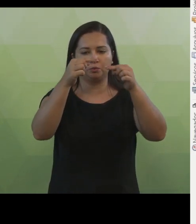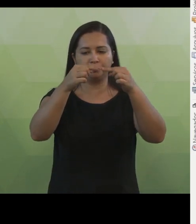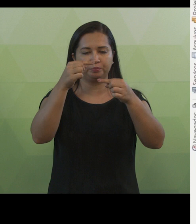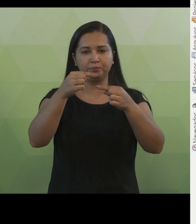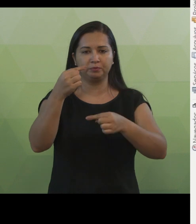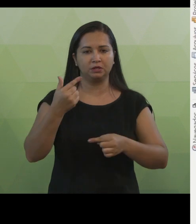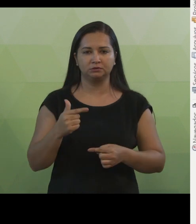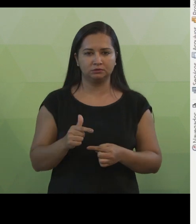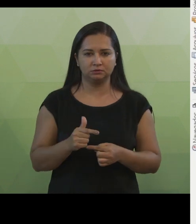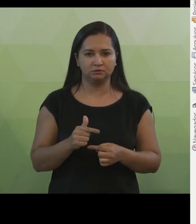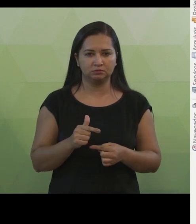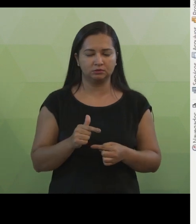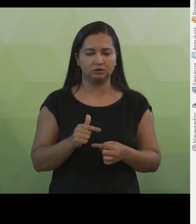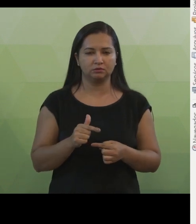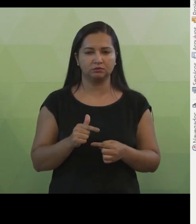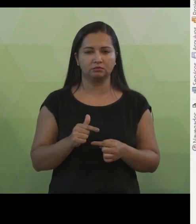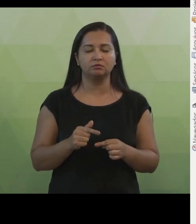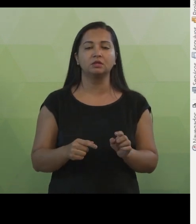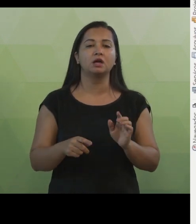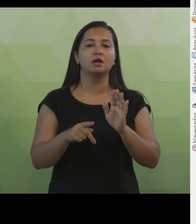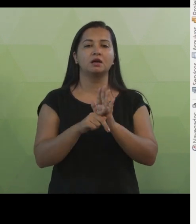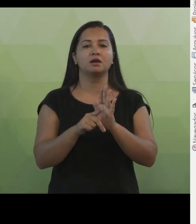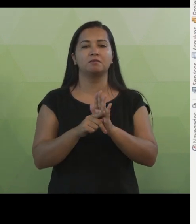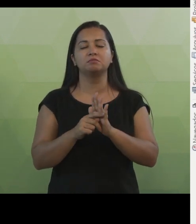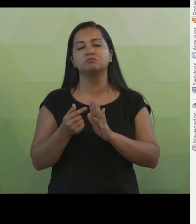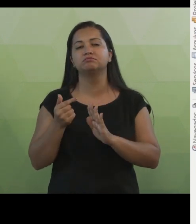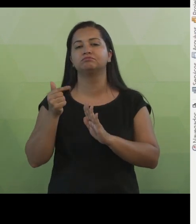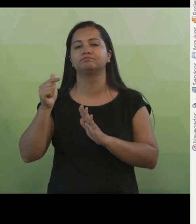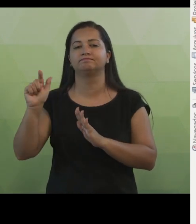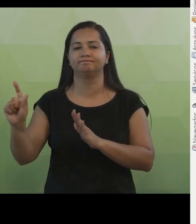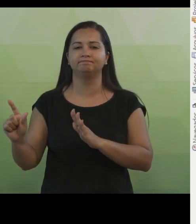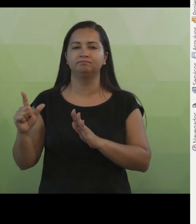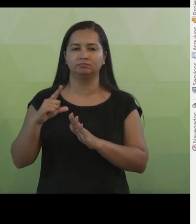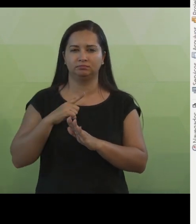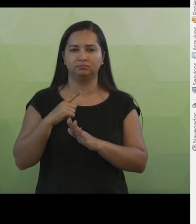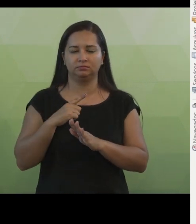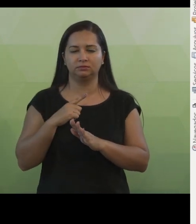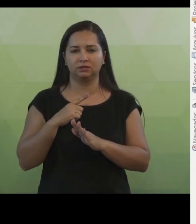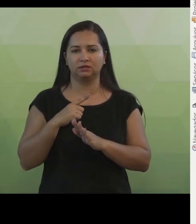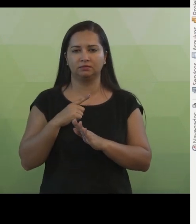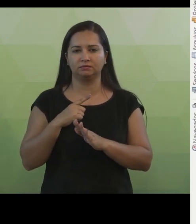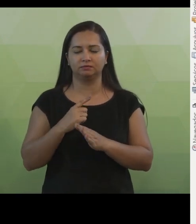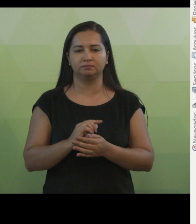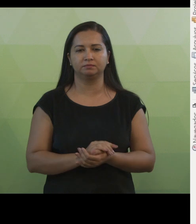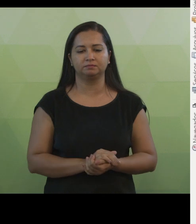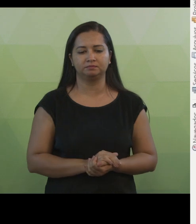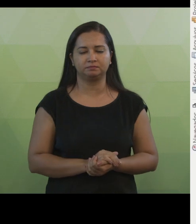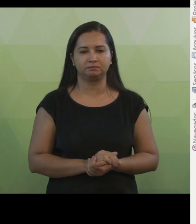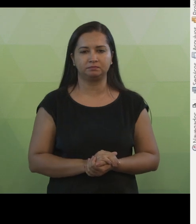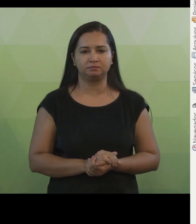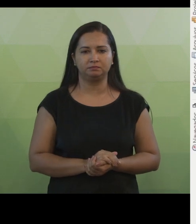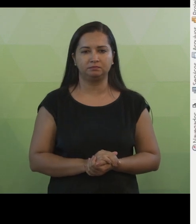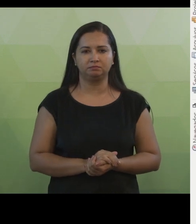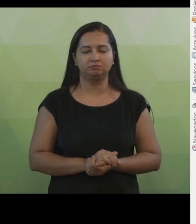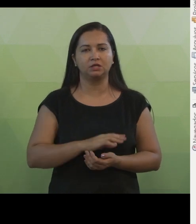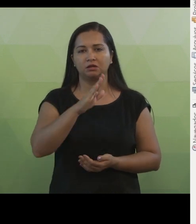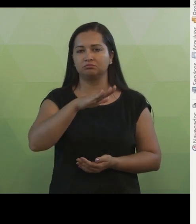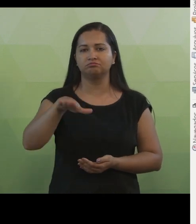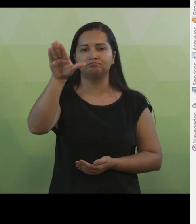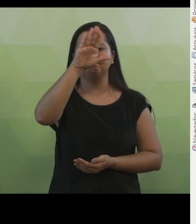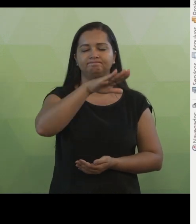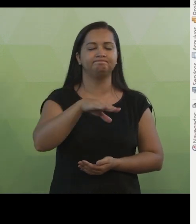vá para o método defull. Então, vou colocar aqui nenhuma das anteriores.